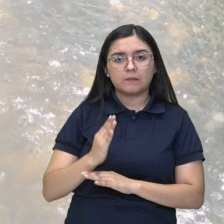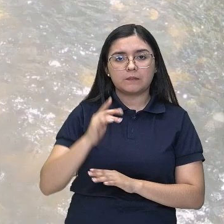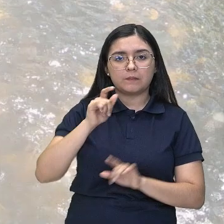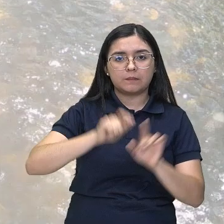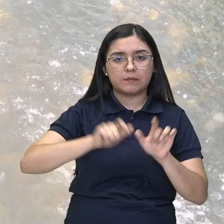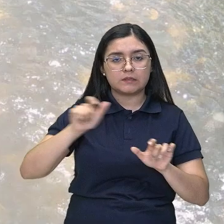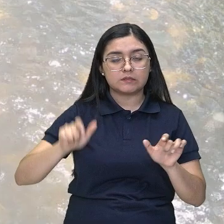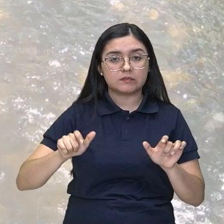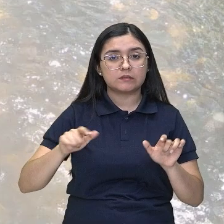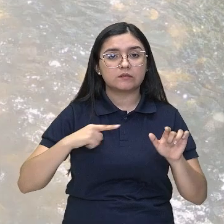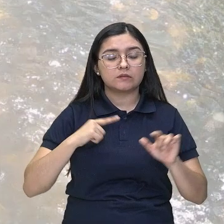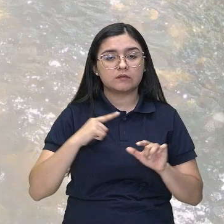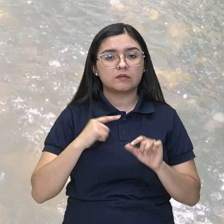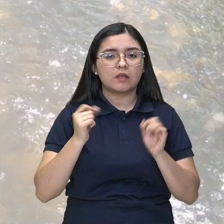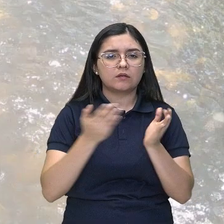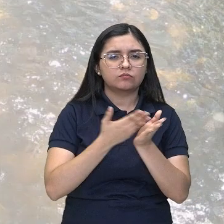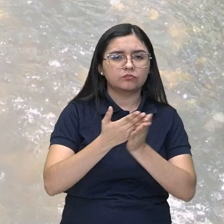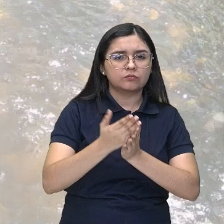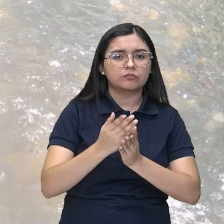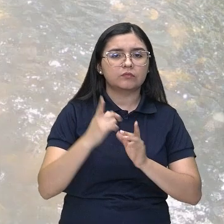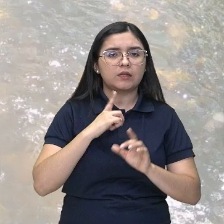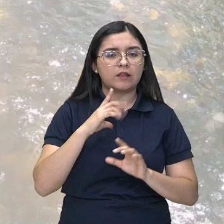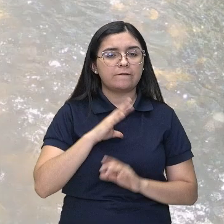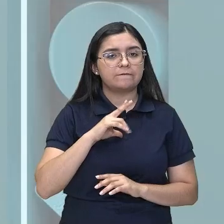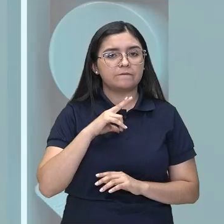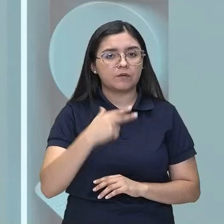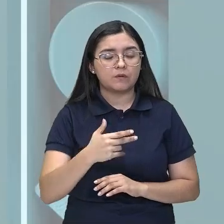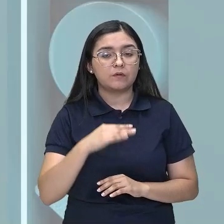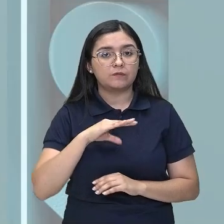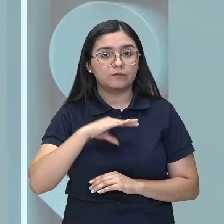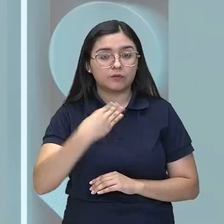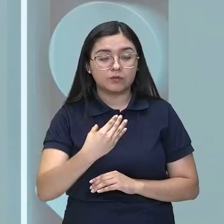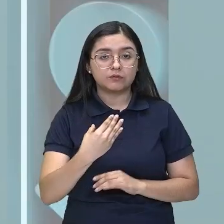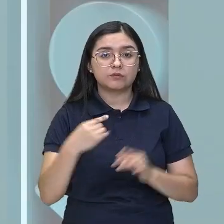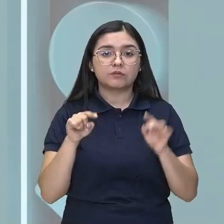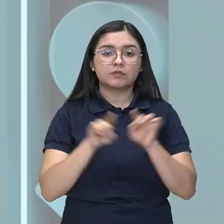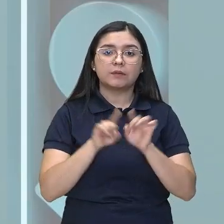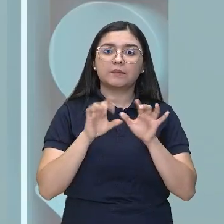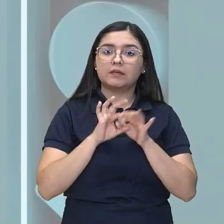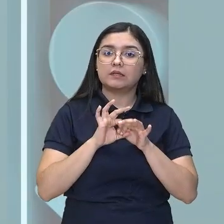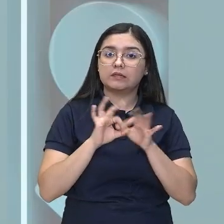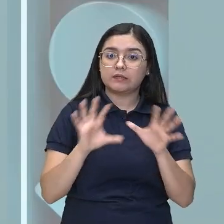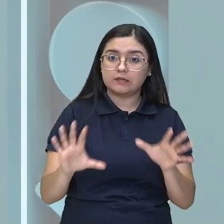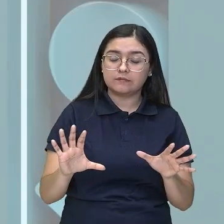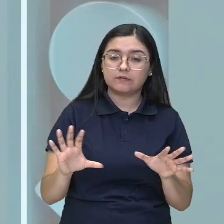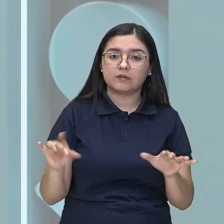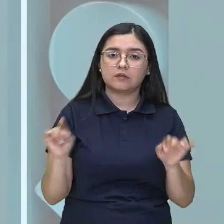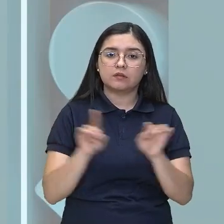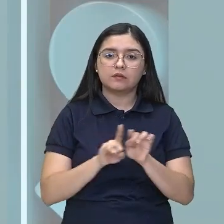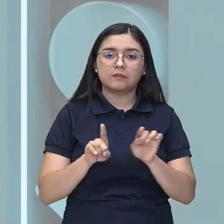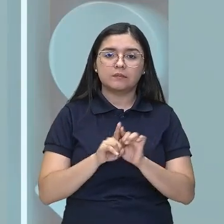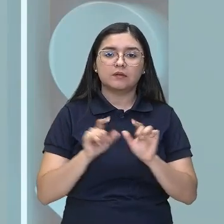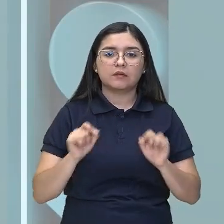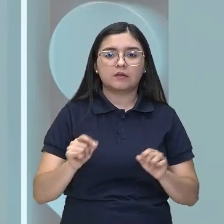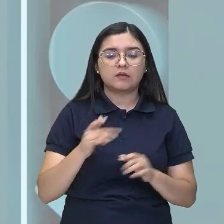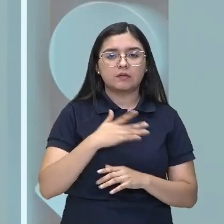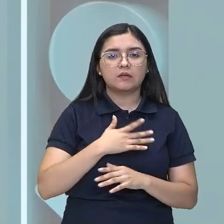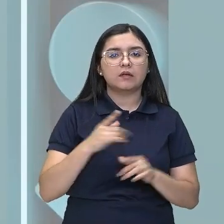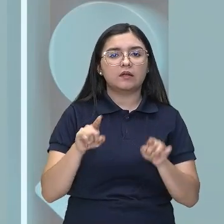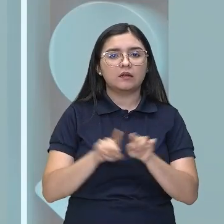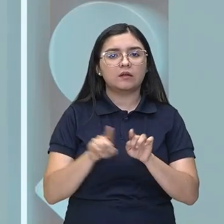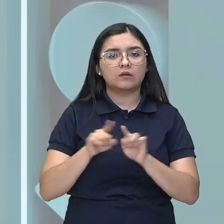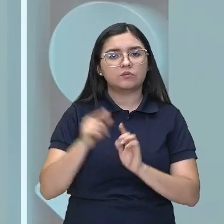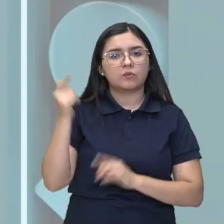em cima, na sua origem, ele é bravo, ele é livre, ele é aquela